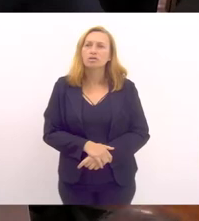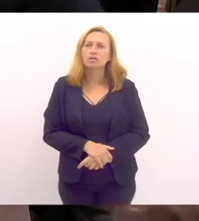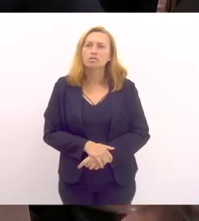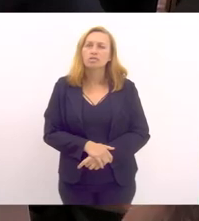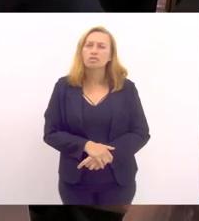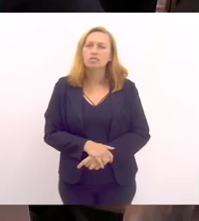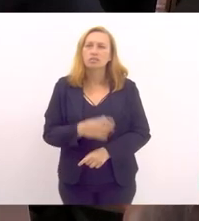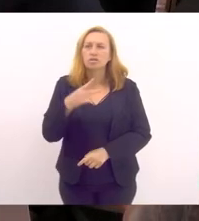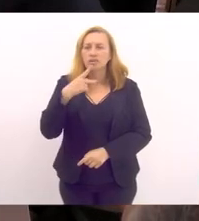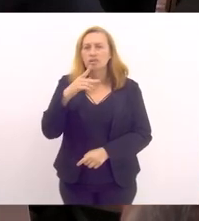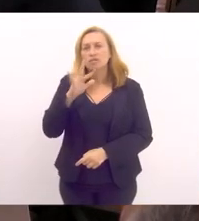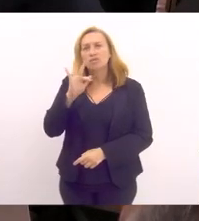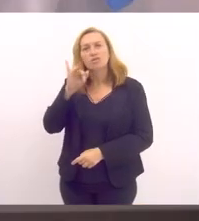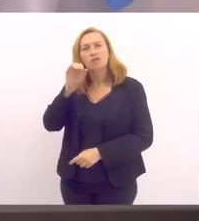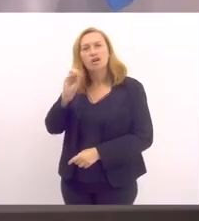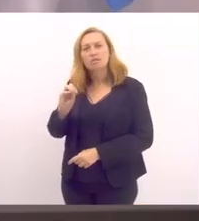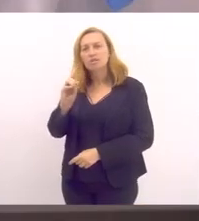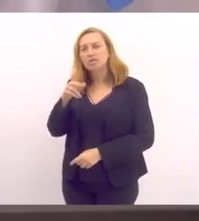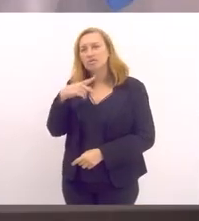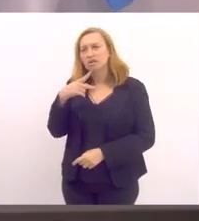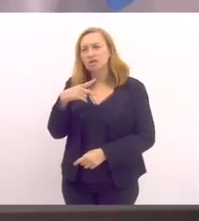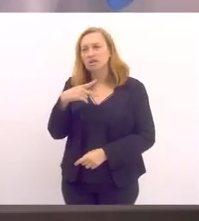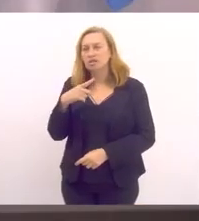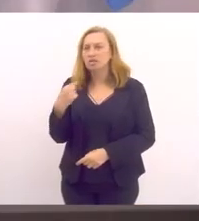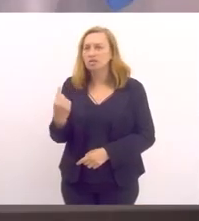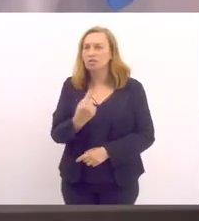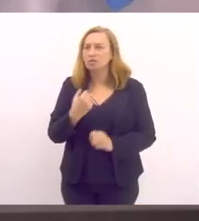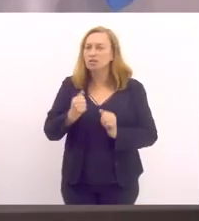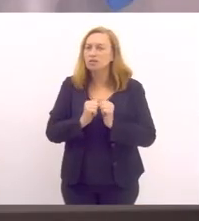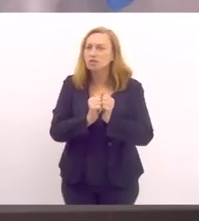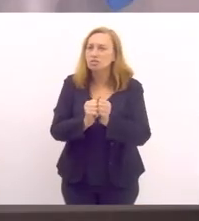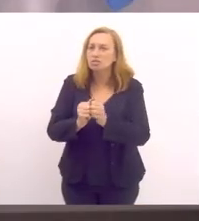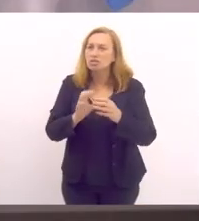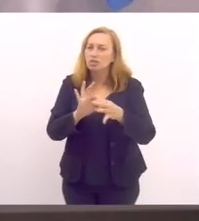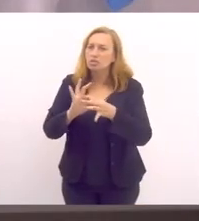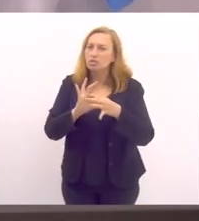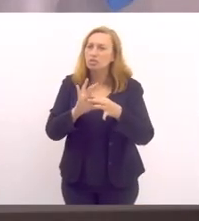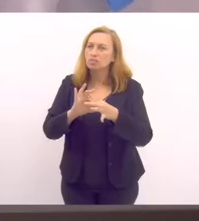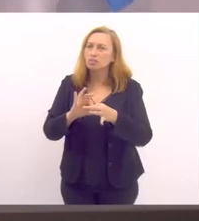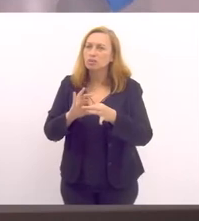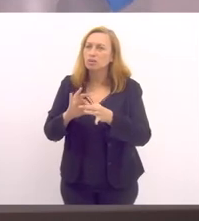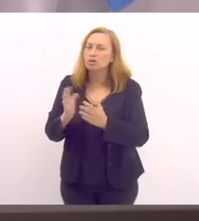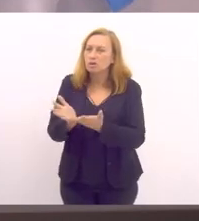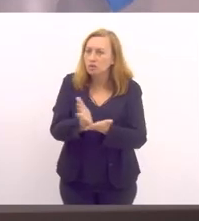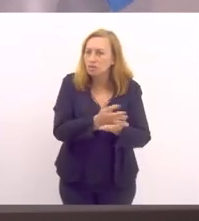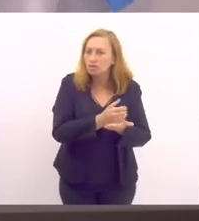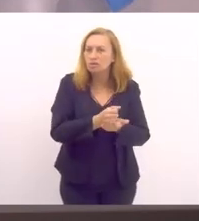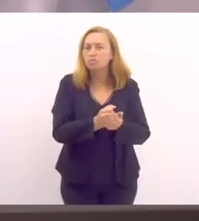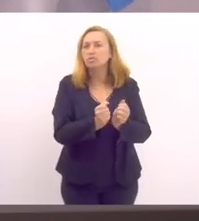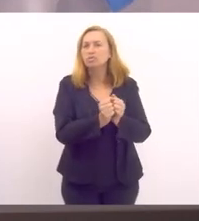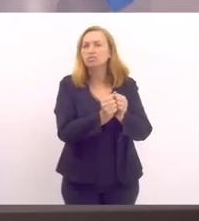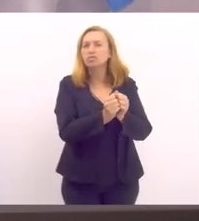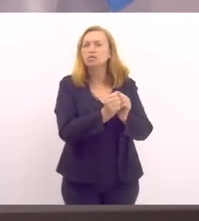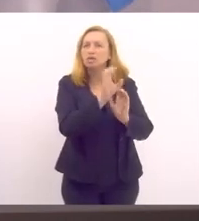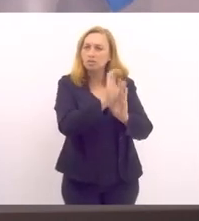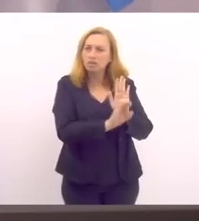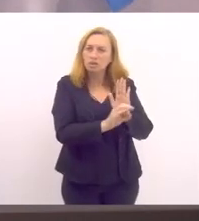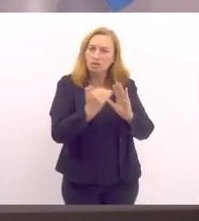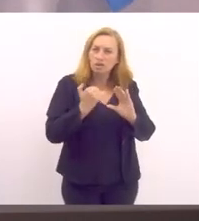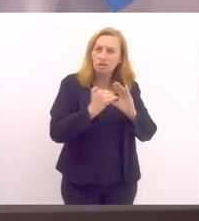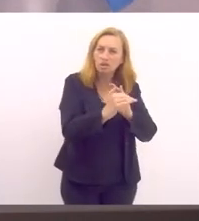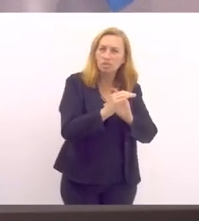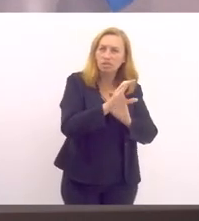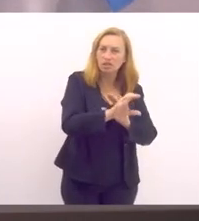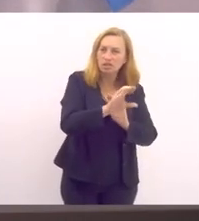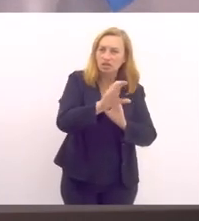Como o Fábio está me dizendo aqui, nós vamos unir todos os e-mails recebidos e vamos encaminhar para a CCJ para que eles possam